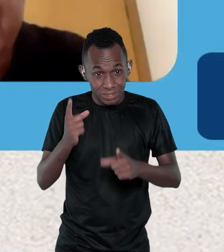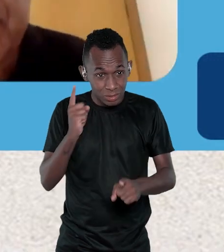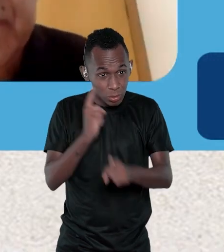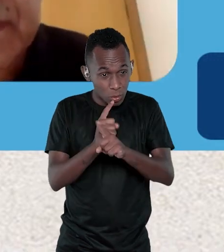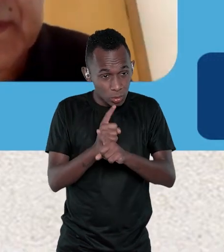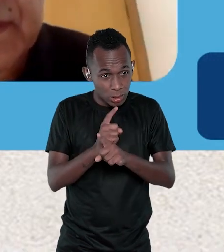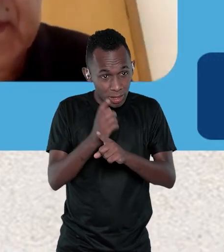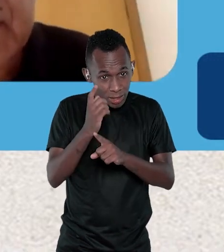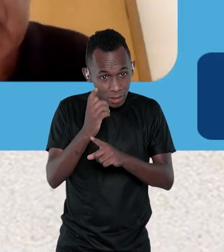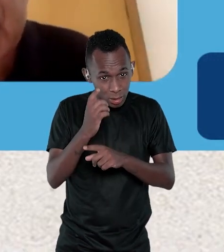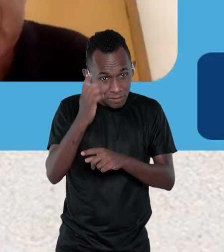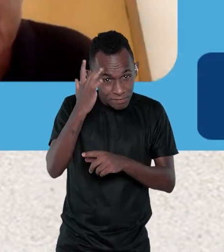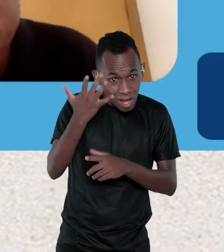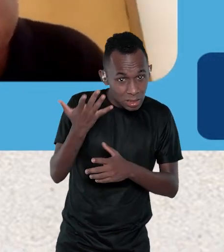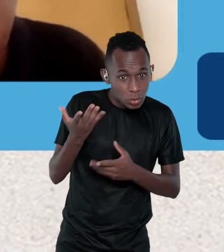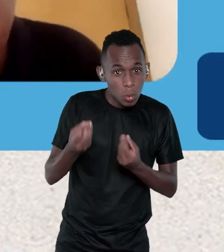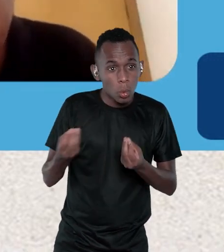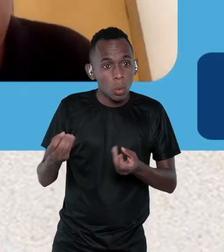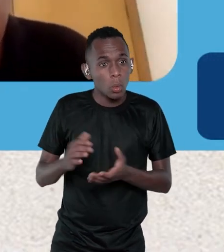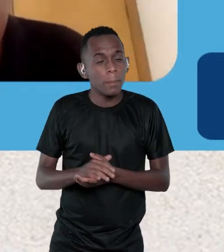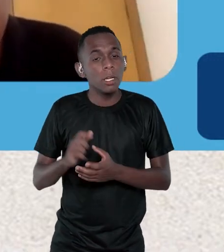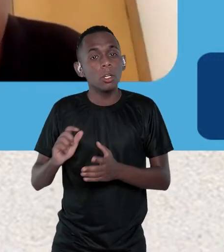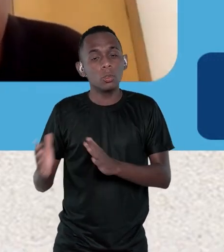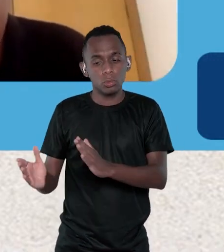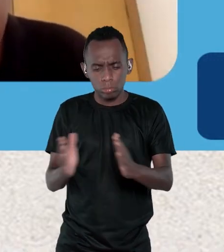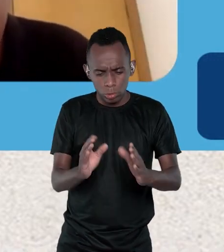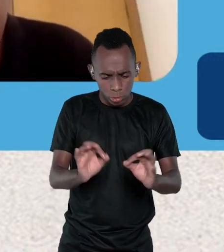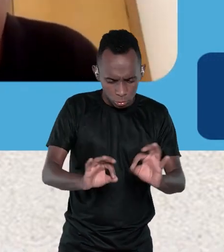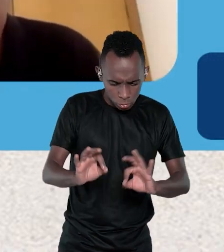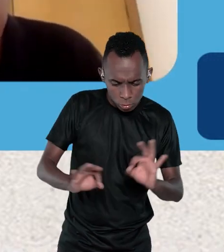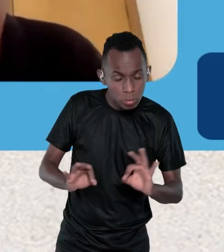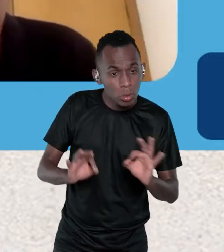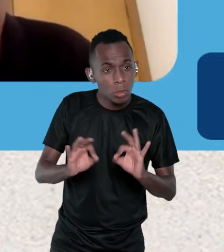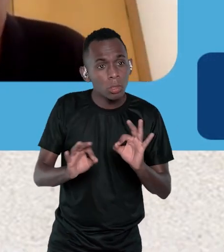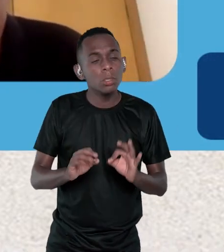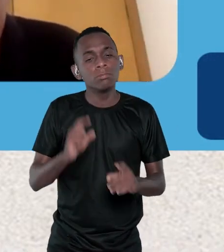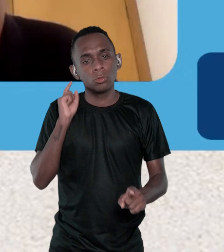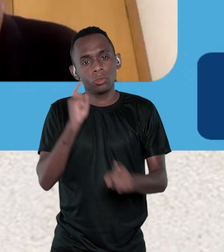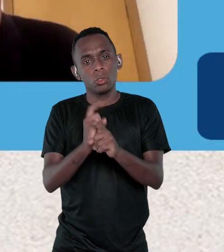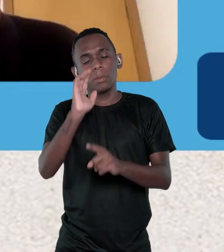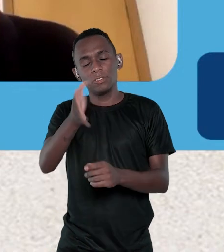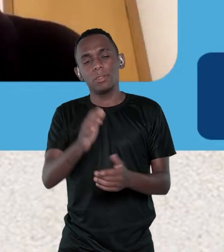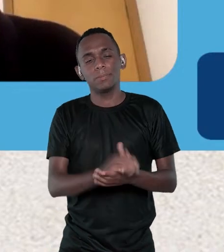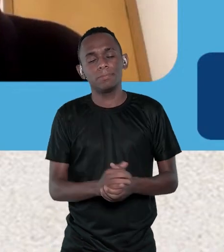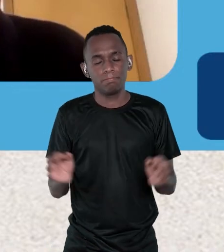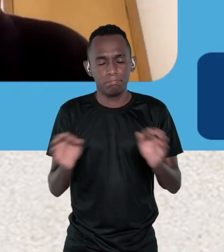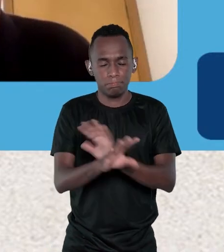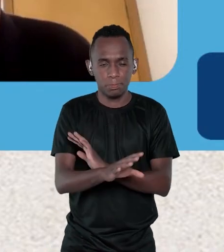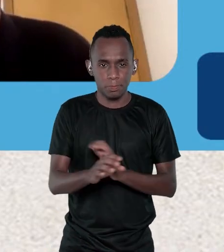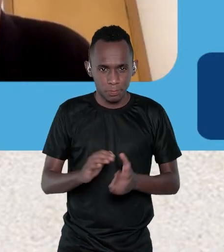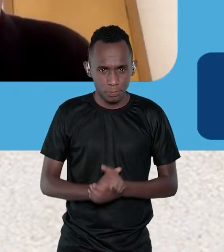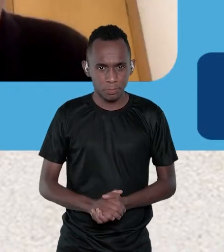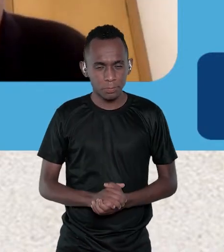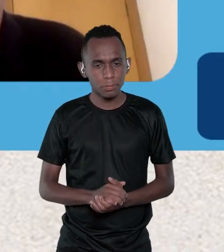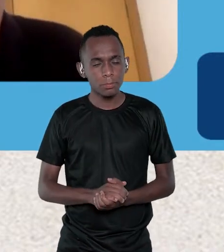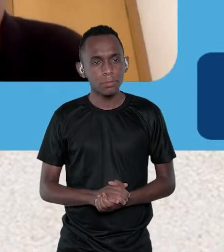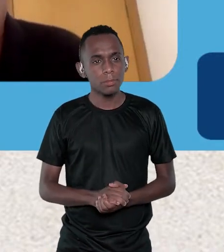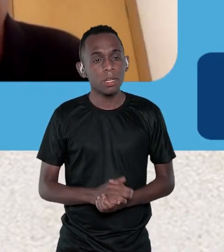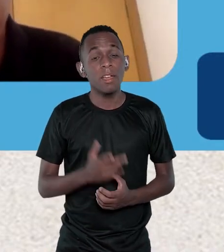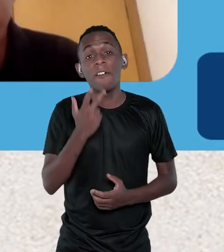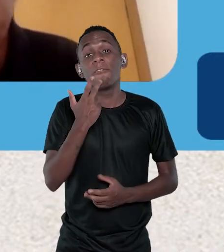Ele está difícil de achar? Achei que já tivesse aí na mesa. Não, eu separei ele aqui aqui,